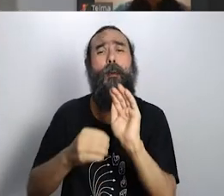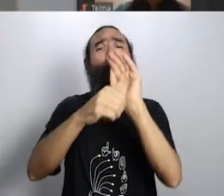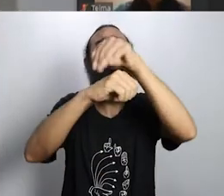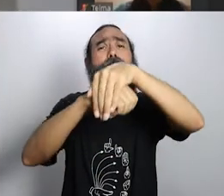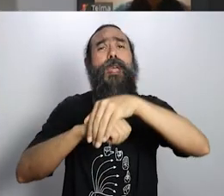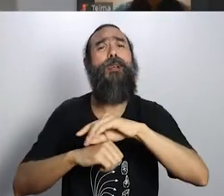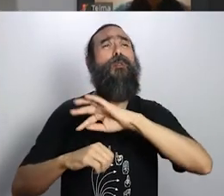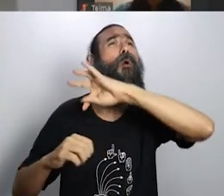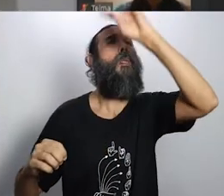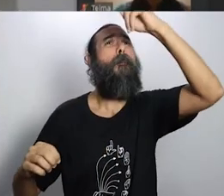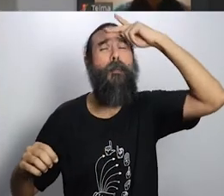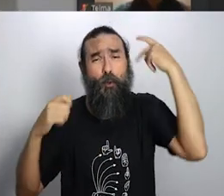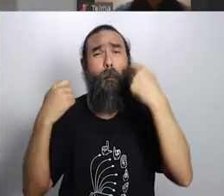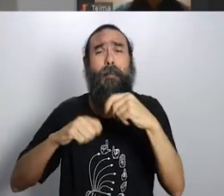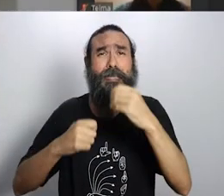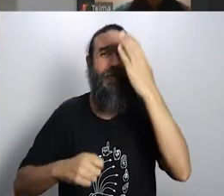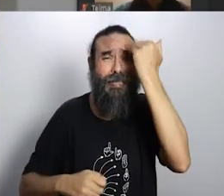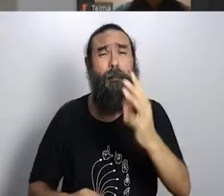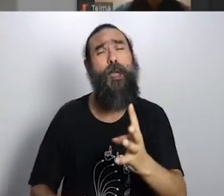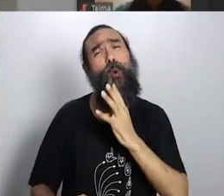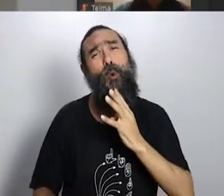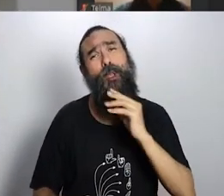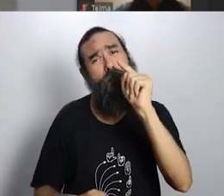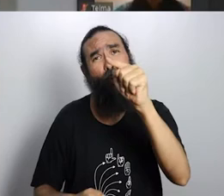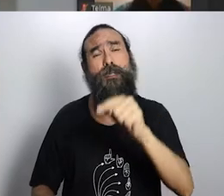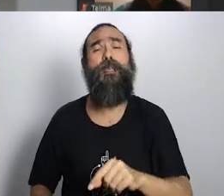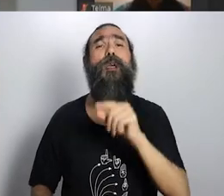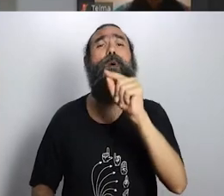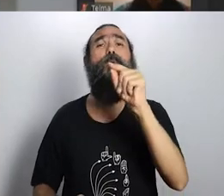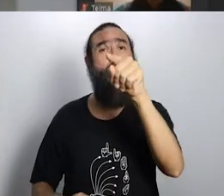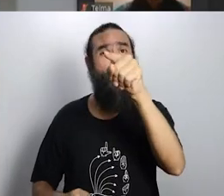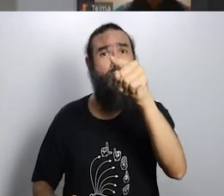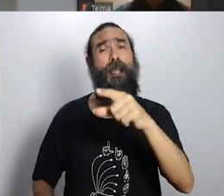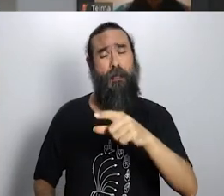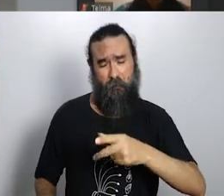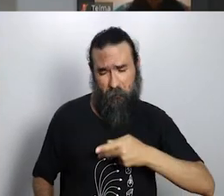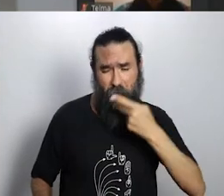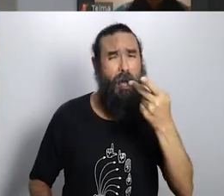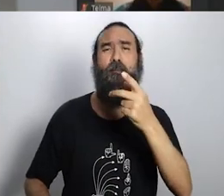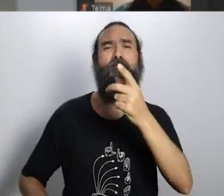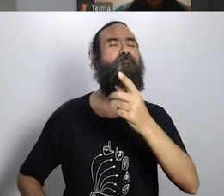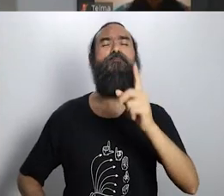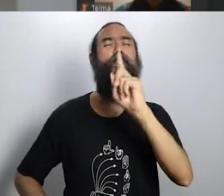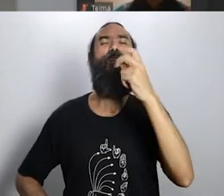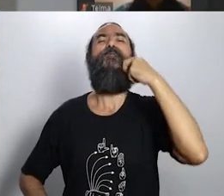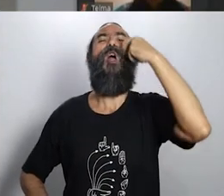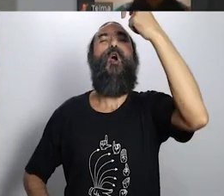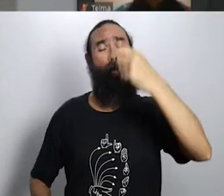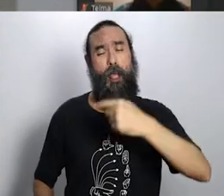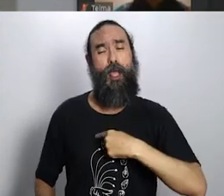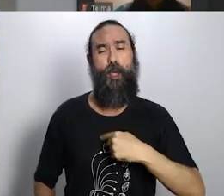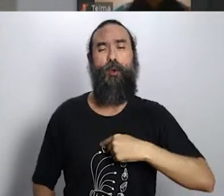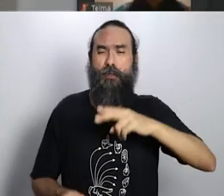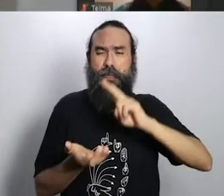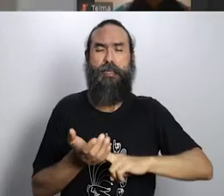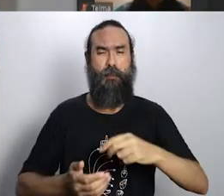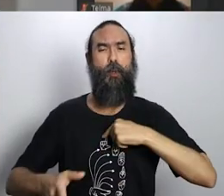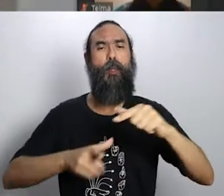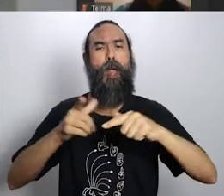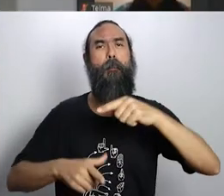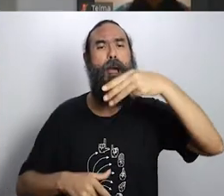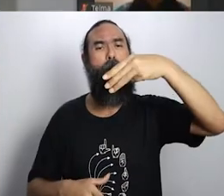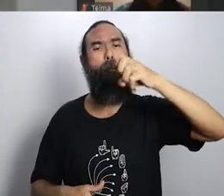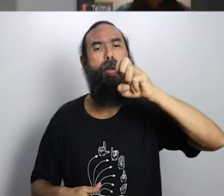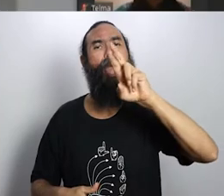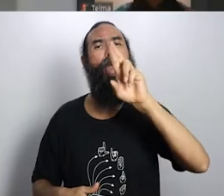sou merendeira e também canto ciranda, mas você, Lia, quem você é, Lia? O que é que ninguém sabe de você